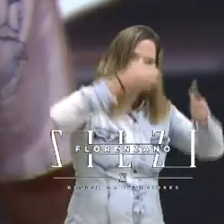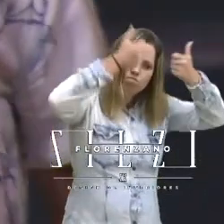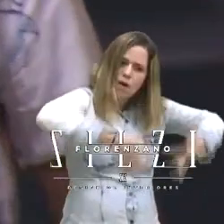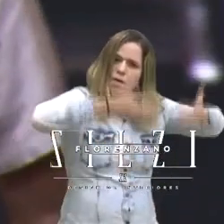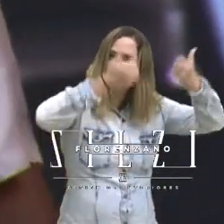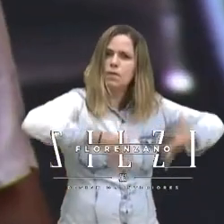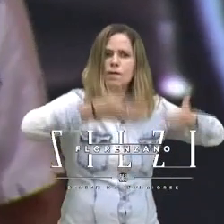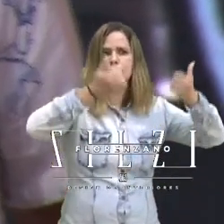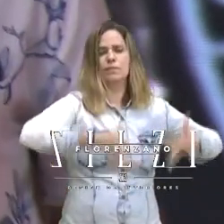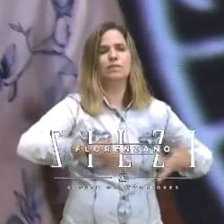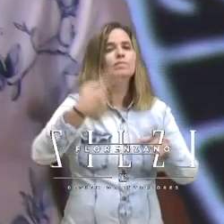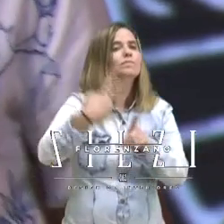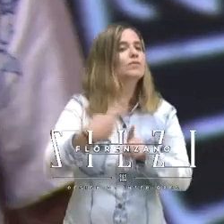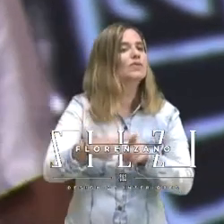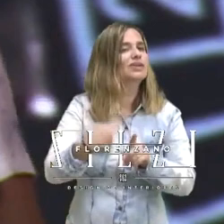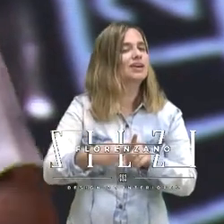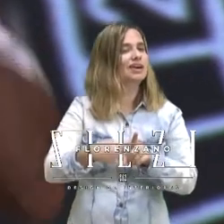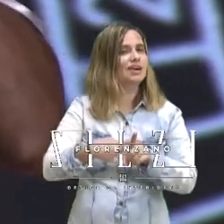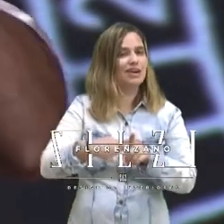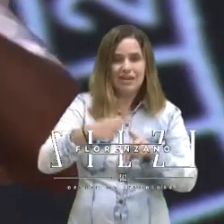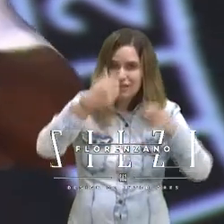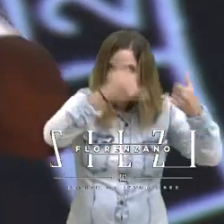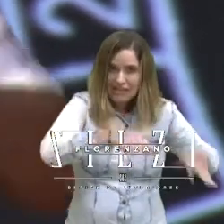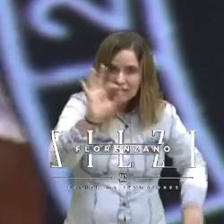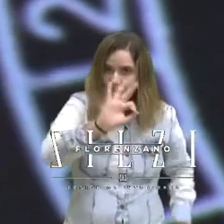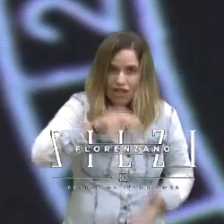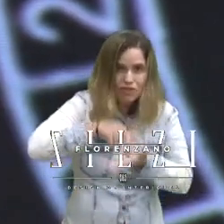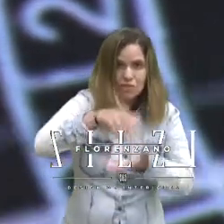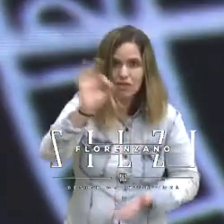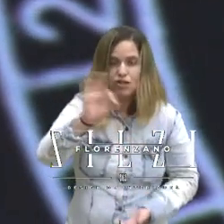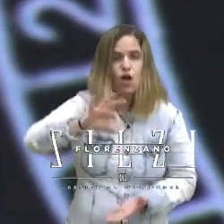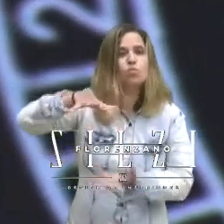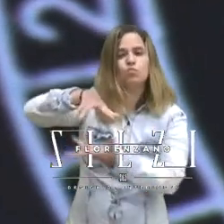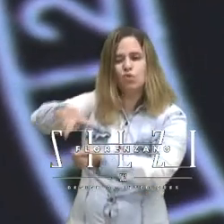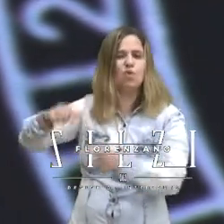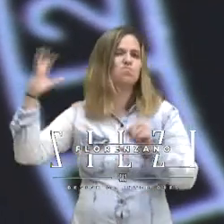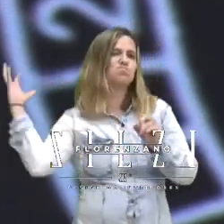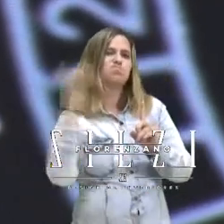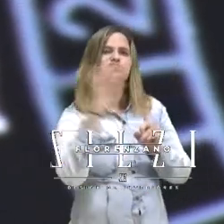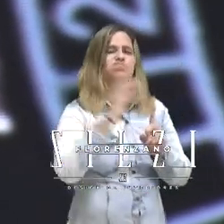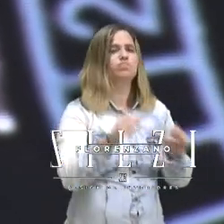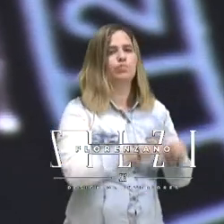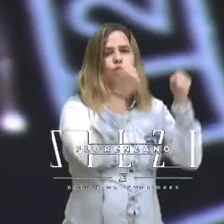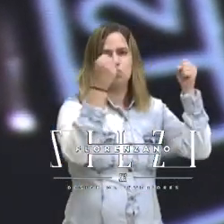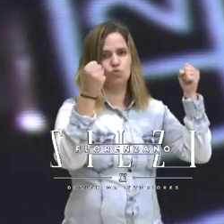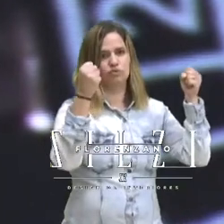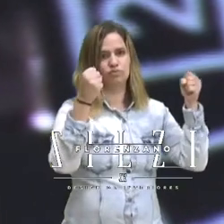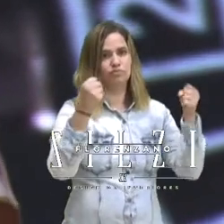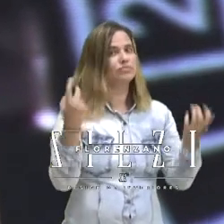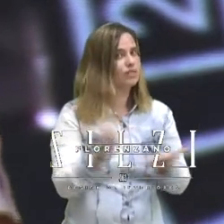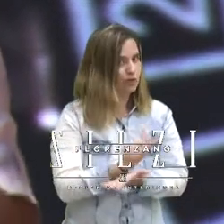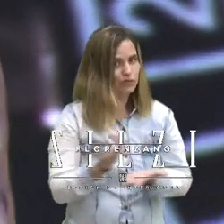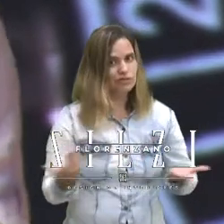deles, é que vai mandar na vida deles. Você quase não fala, porque não quer mostrar que você é